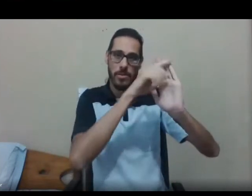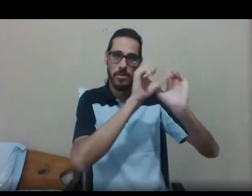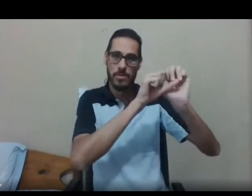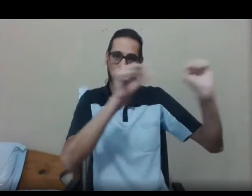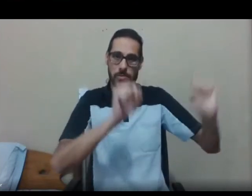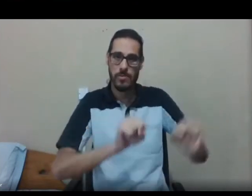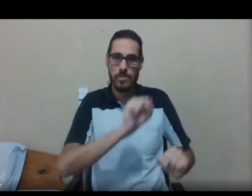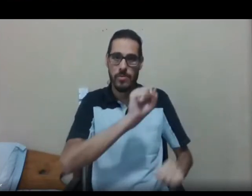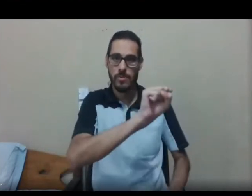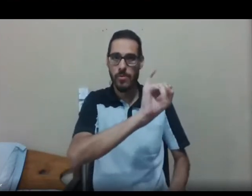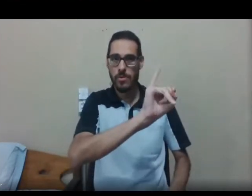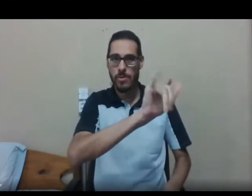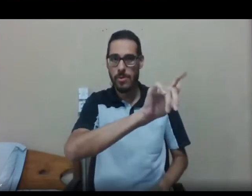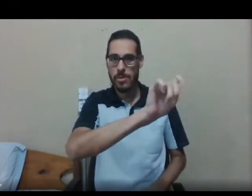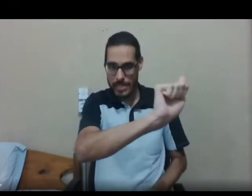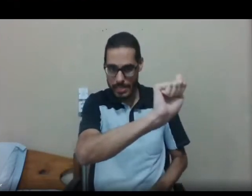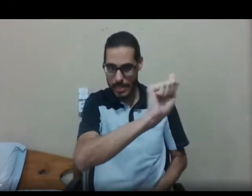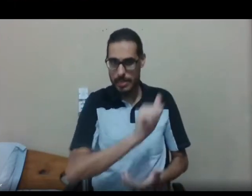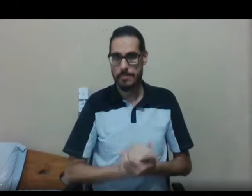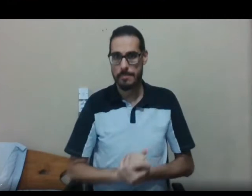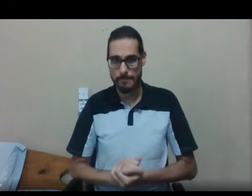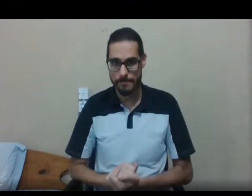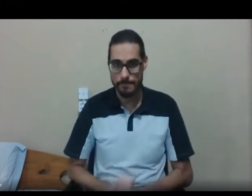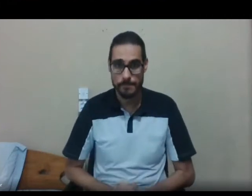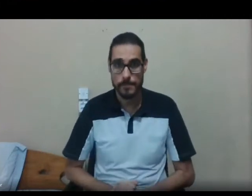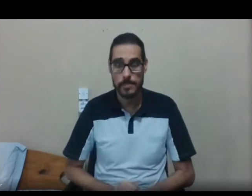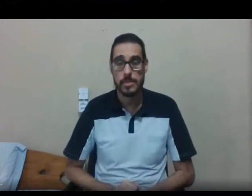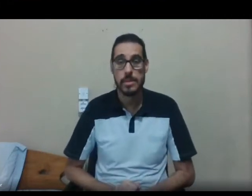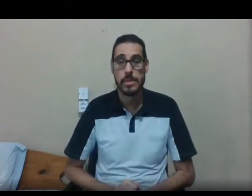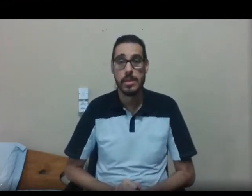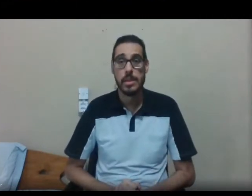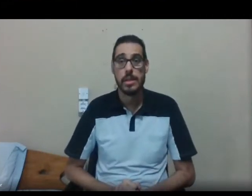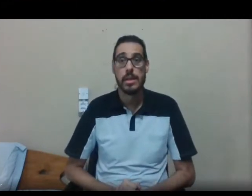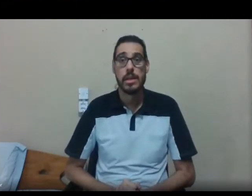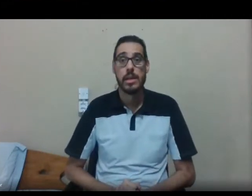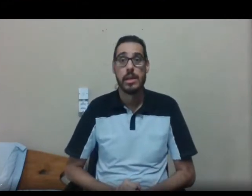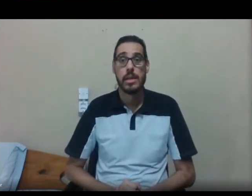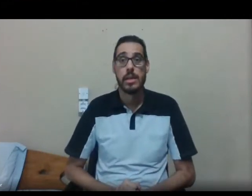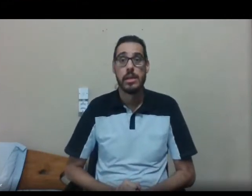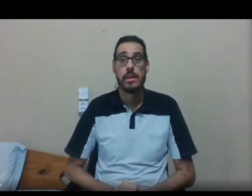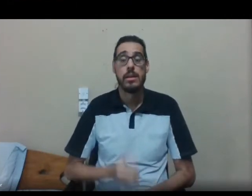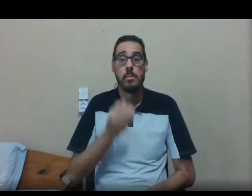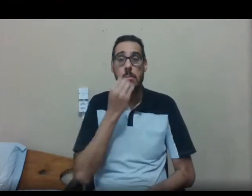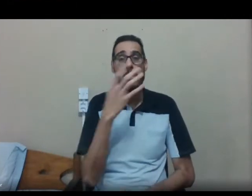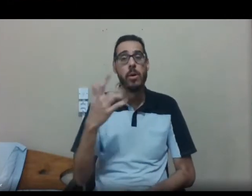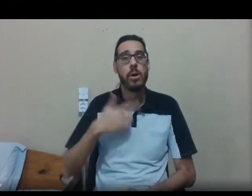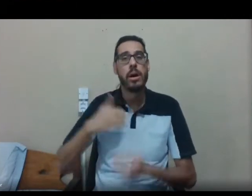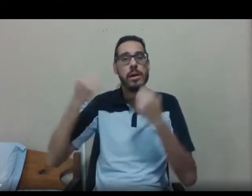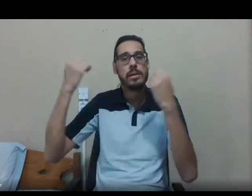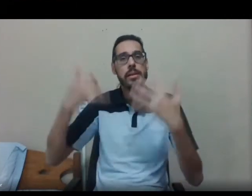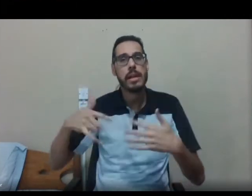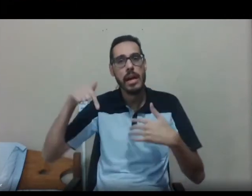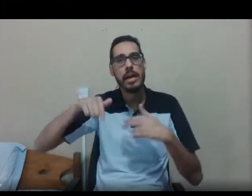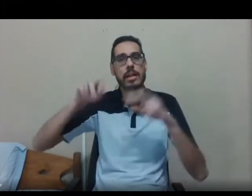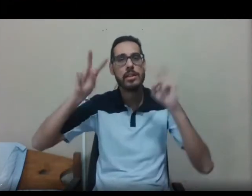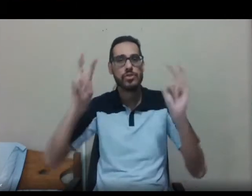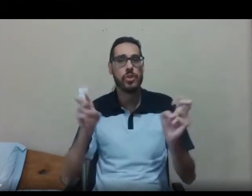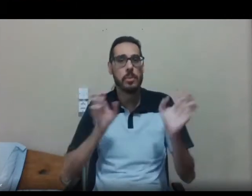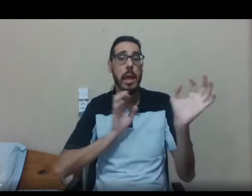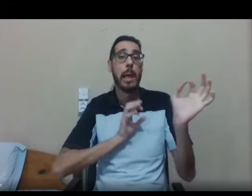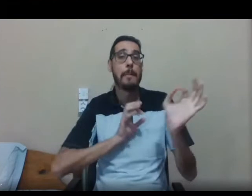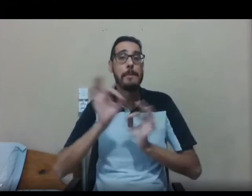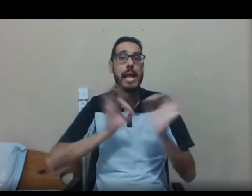Então, o planejamento, né, o ato de planejar é um processo, né, um processo que demanda do professor